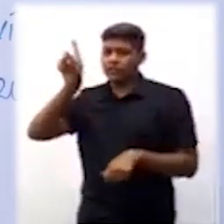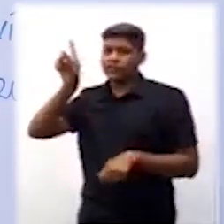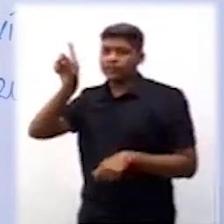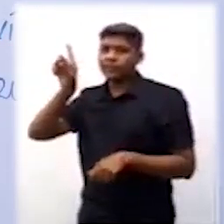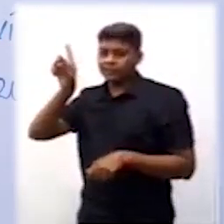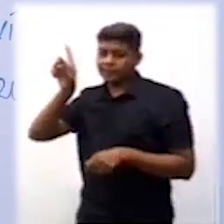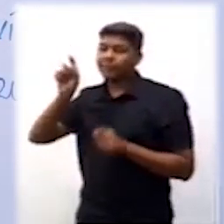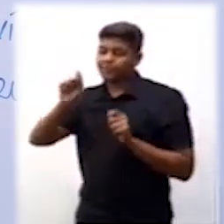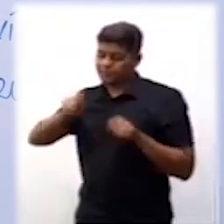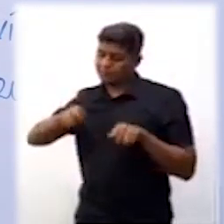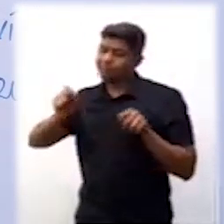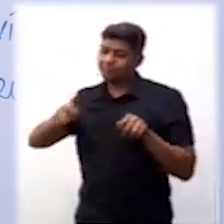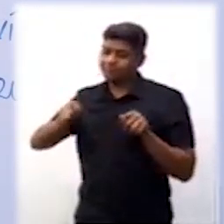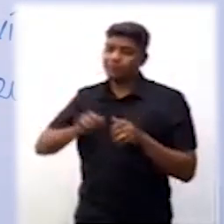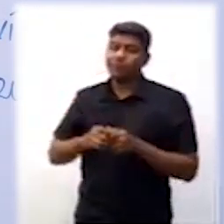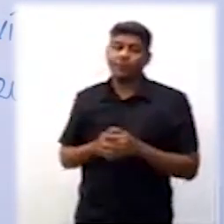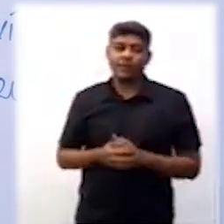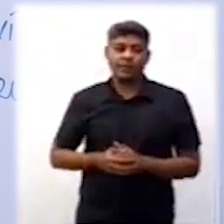assim,